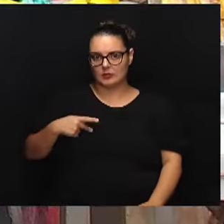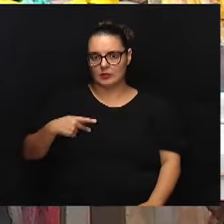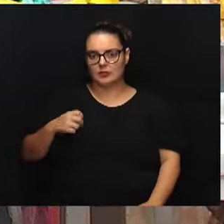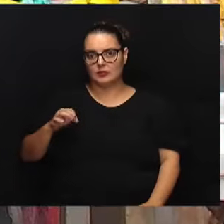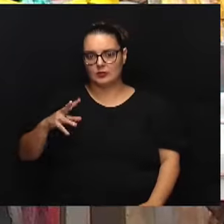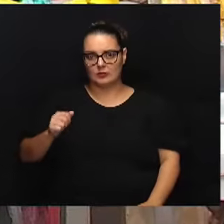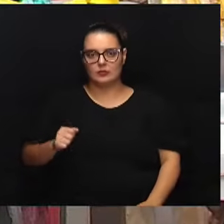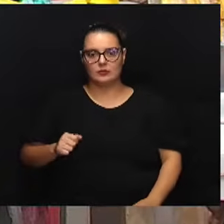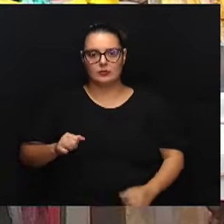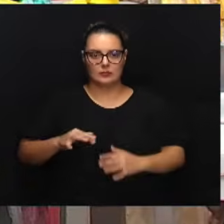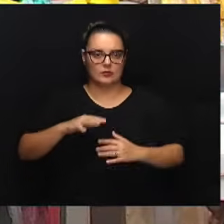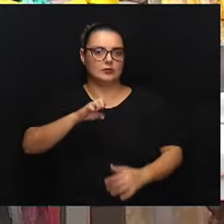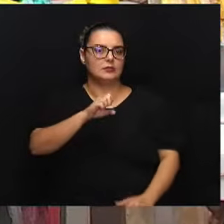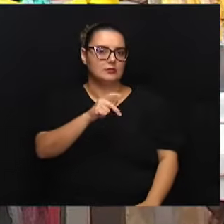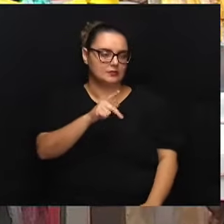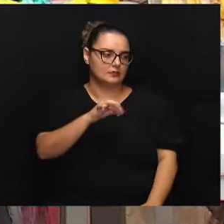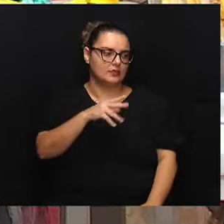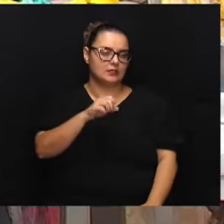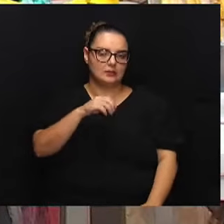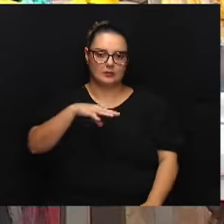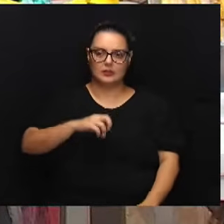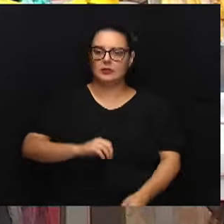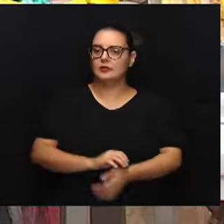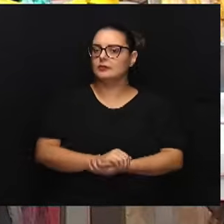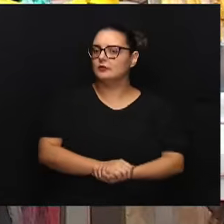Parece ó. um espelhamento. Isso, ó.